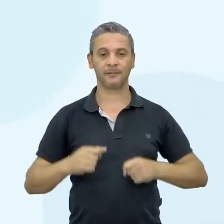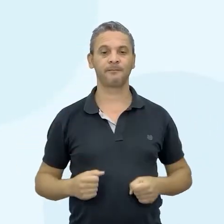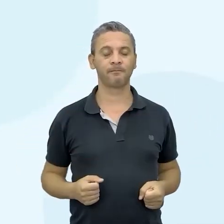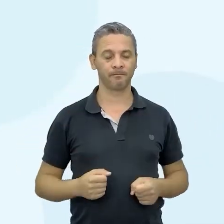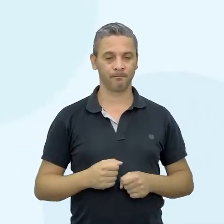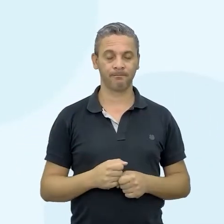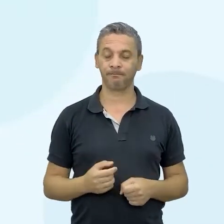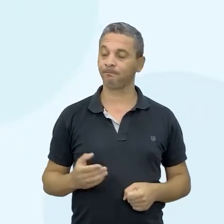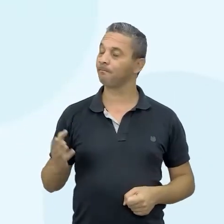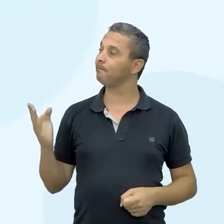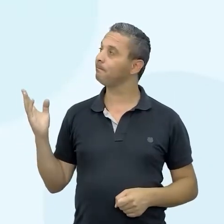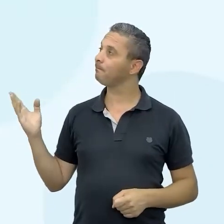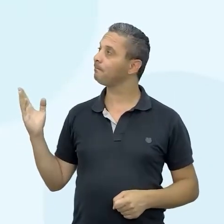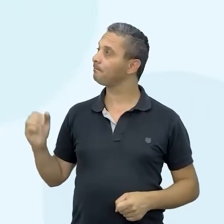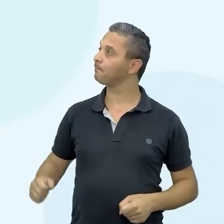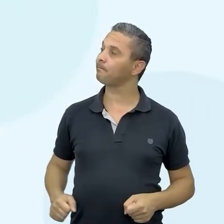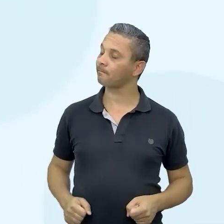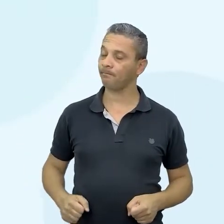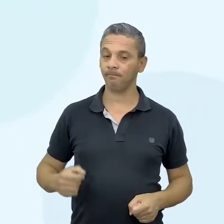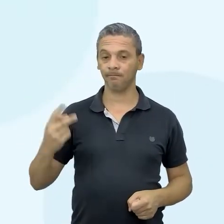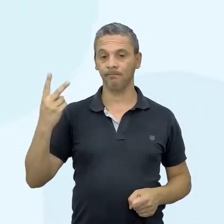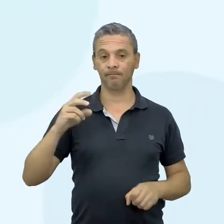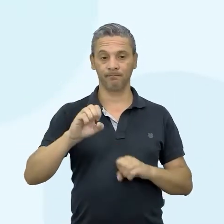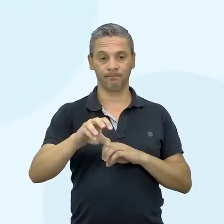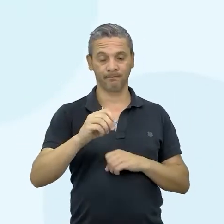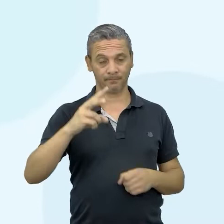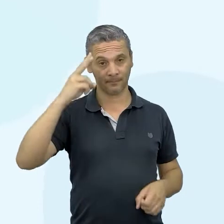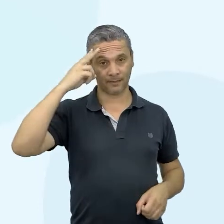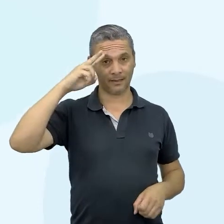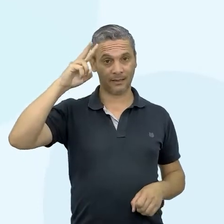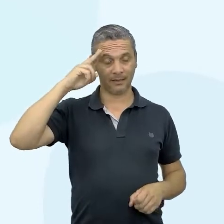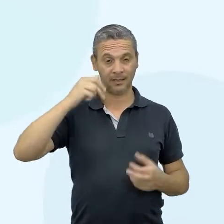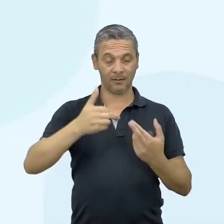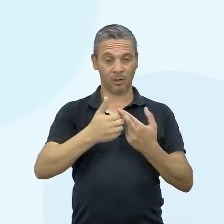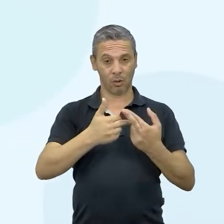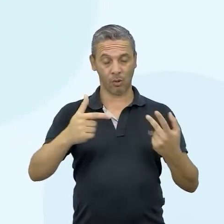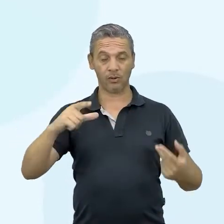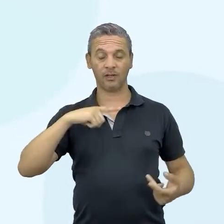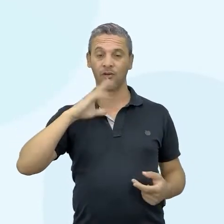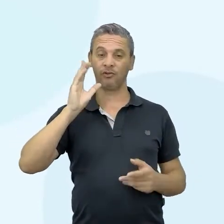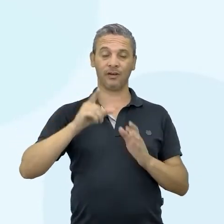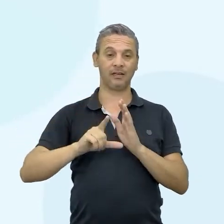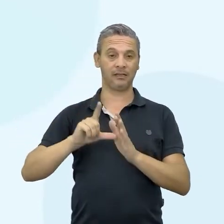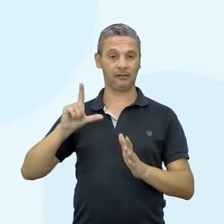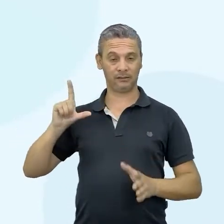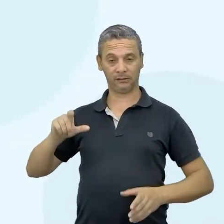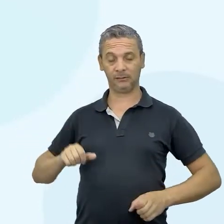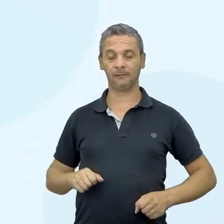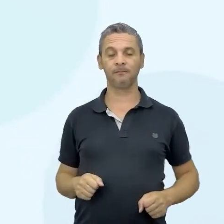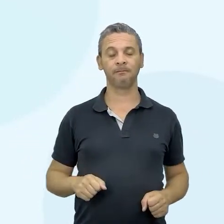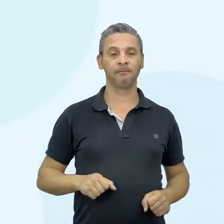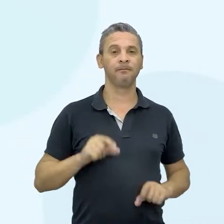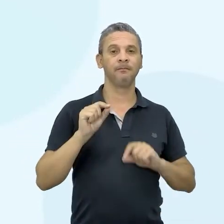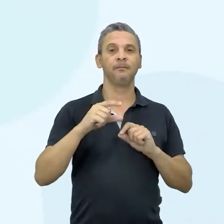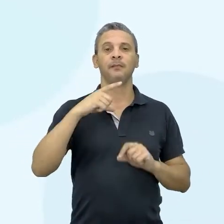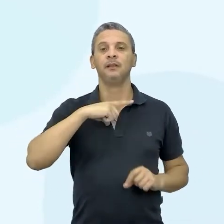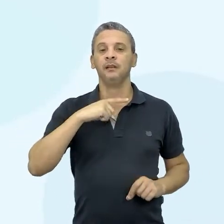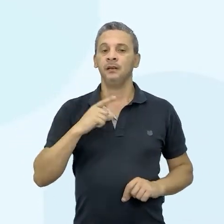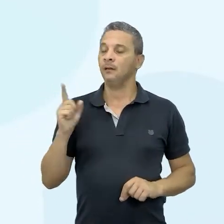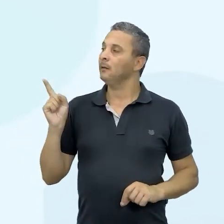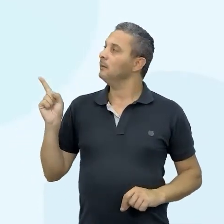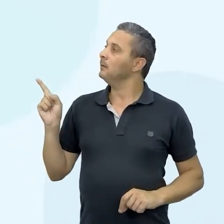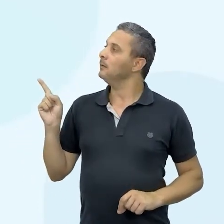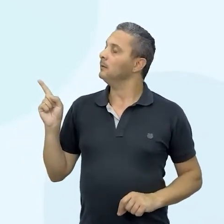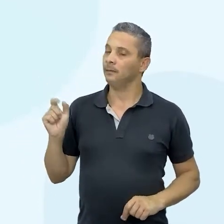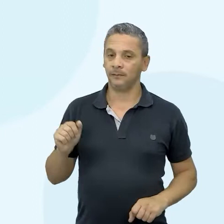Continuando aí, então, ó, estamos lá na nossa segunda aula, vamos só relembrar algumas coisas que a gente já viu até aqui. Relembramos, então, das